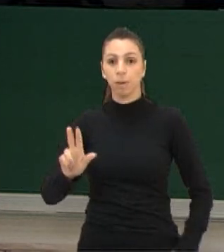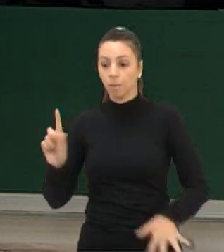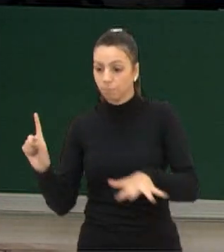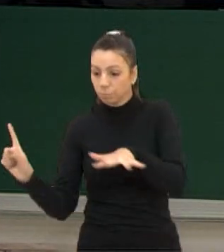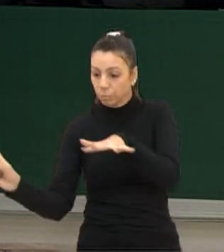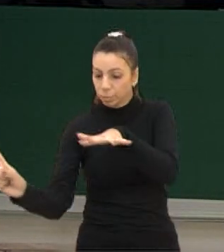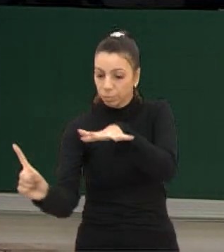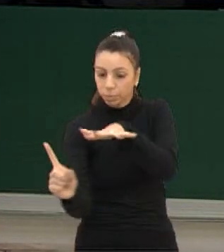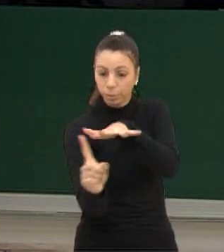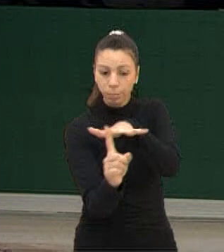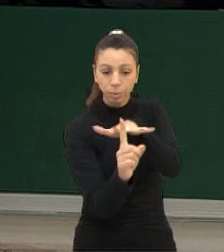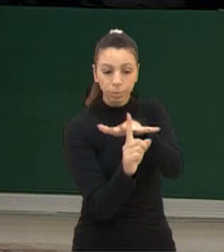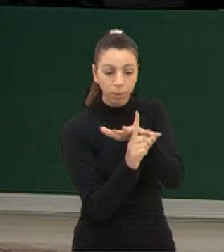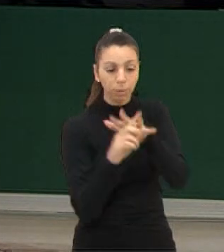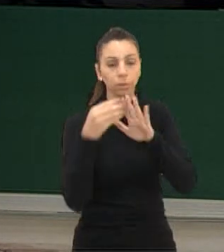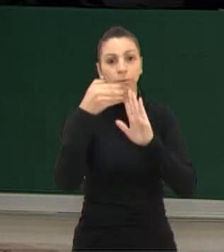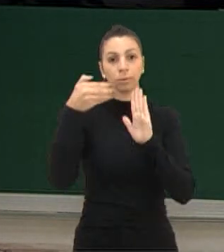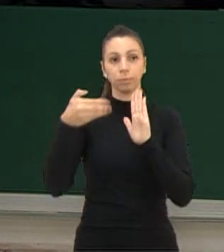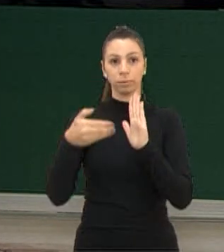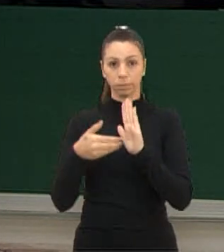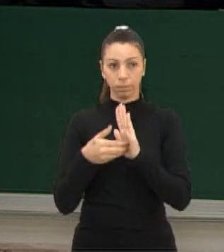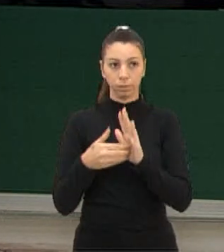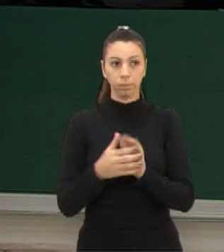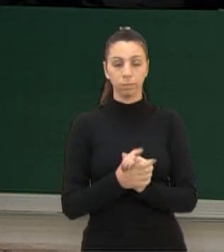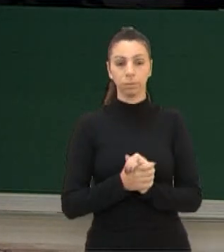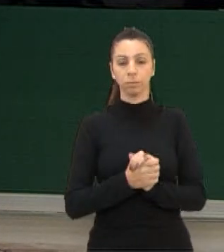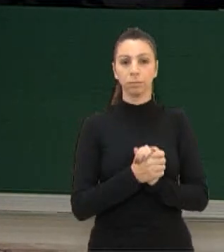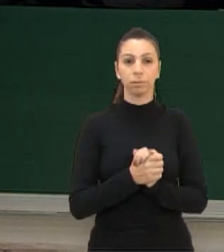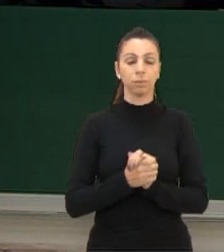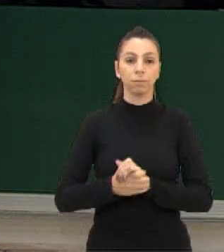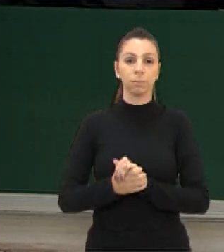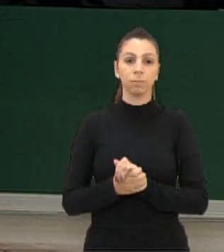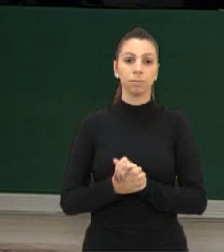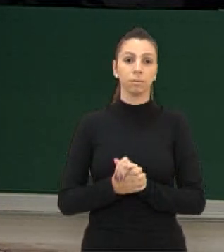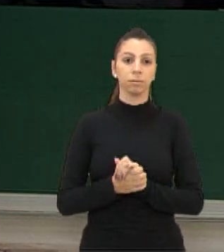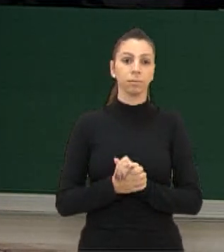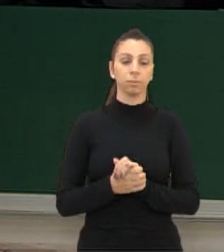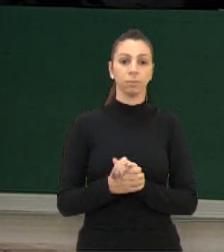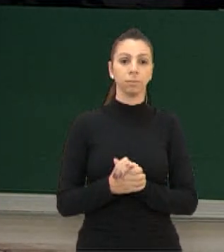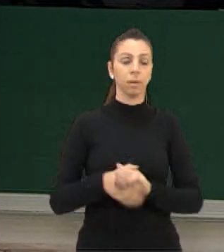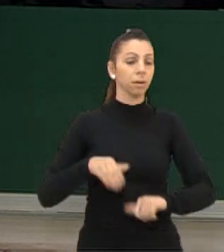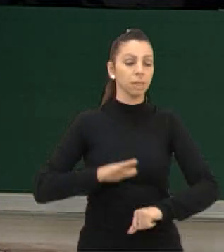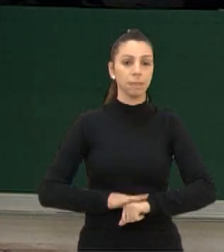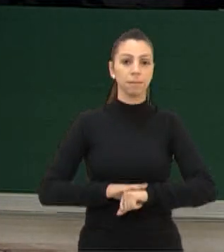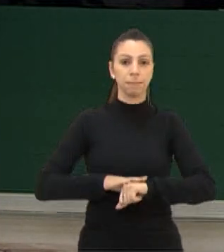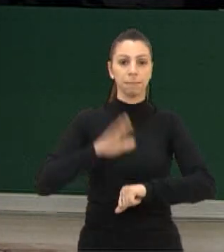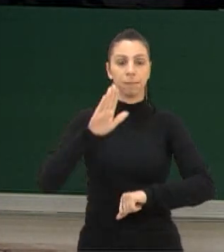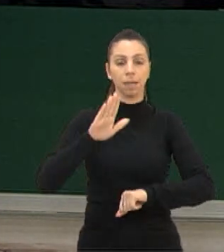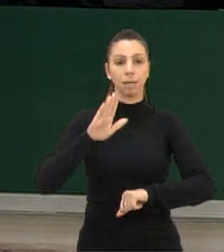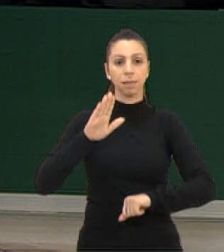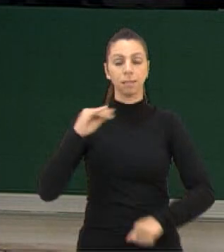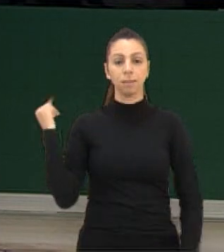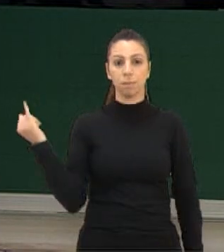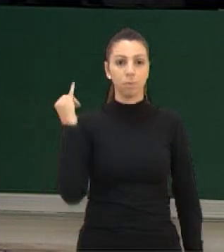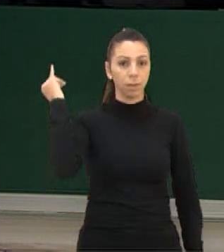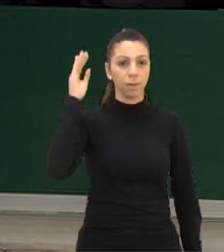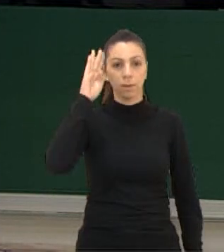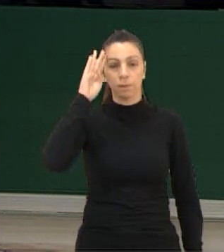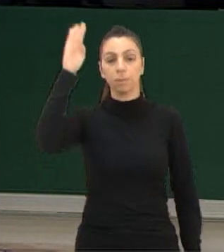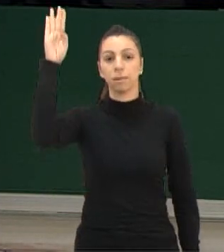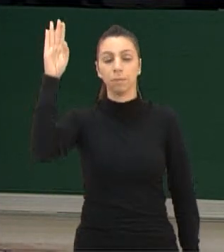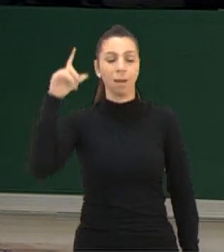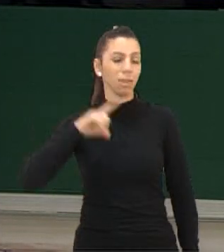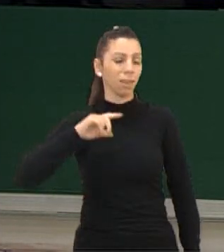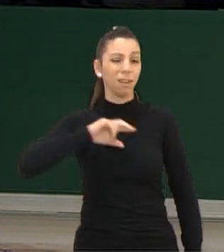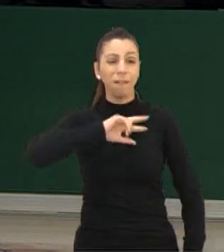reinserção, totais. Vamos pegar aquelas mais fundamentais. Né? A gente teria outras tantas e tantas